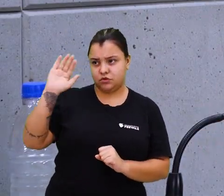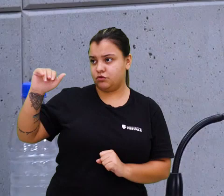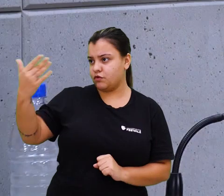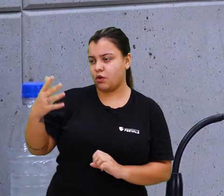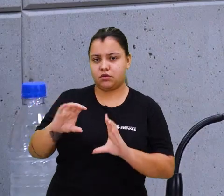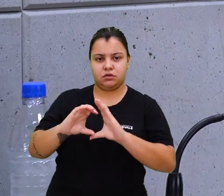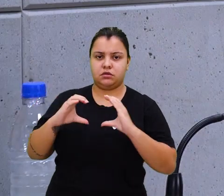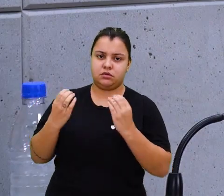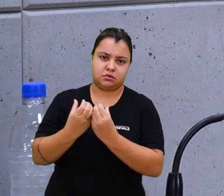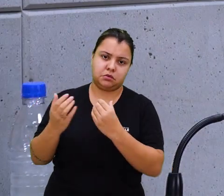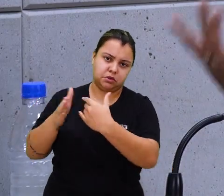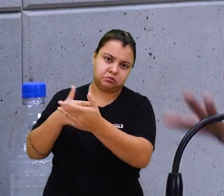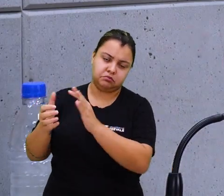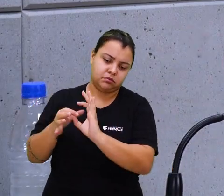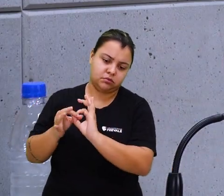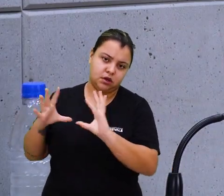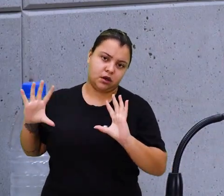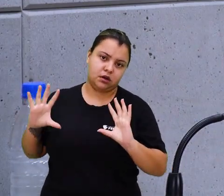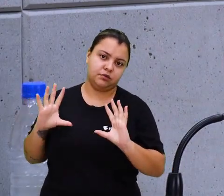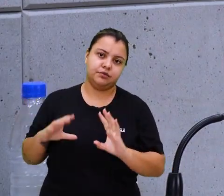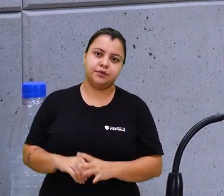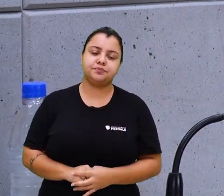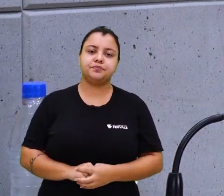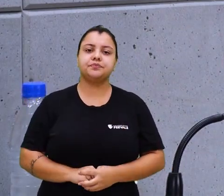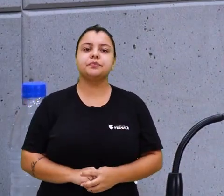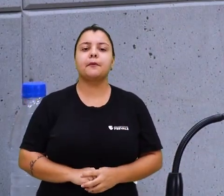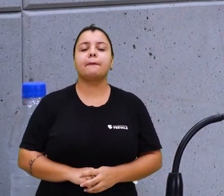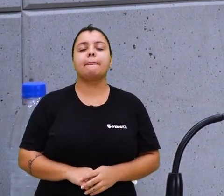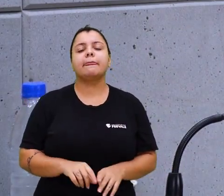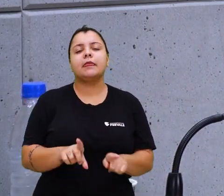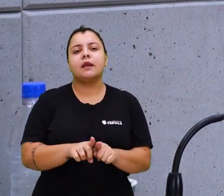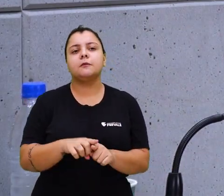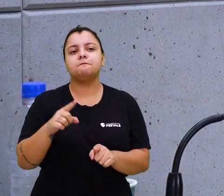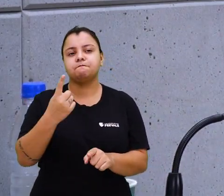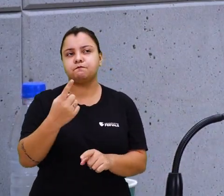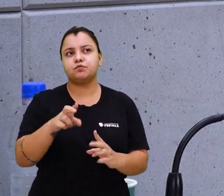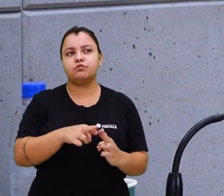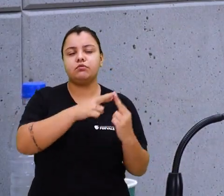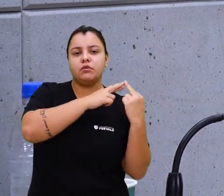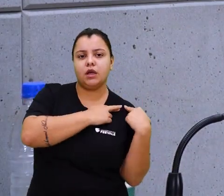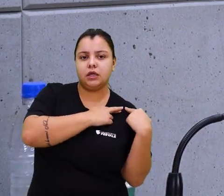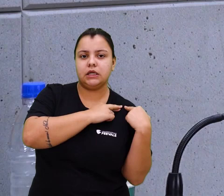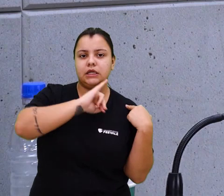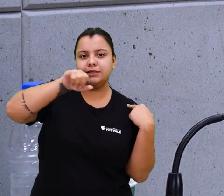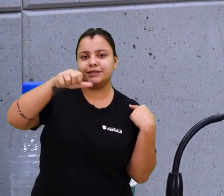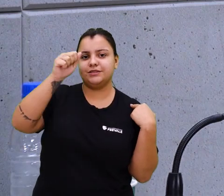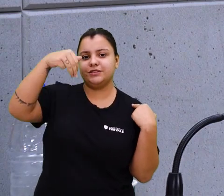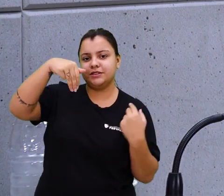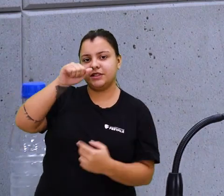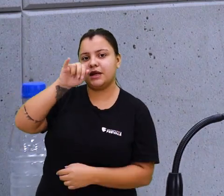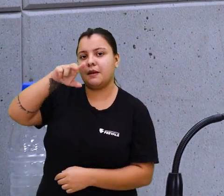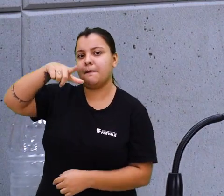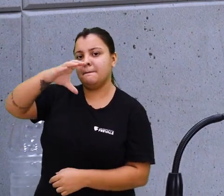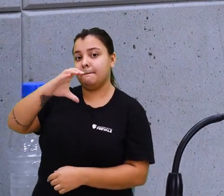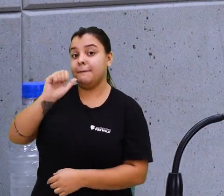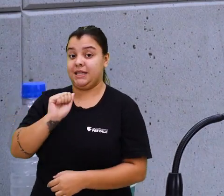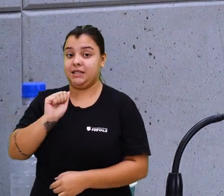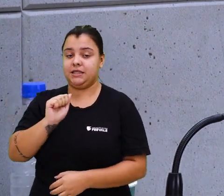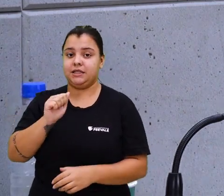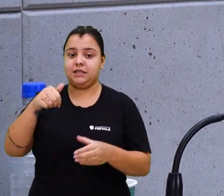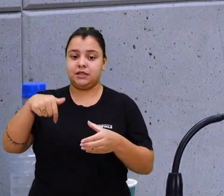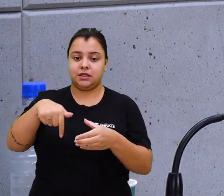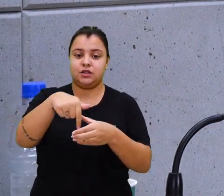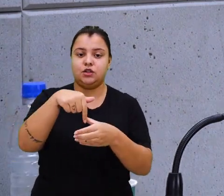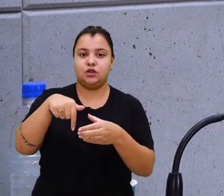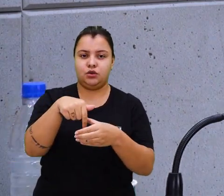comunidade civil assim né tanto é que um dos representantes é o o Jamaica do Quilombo